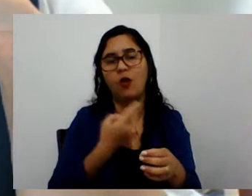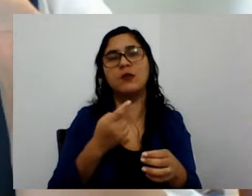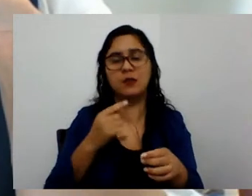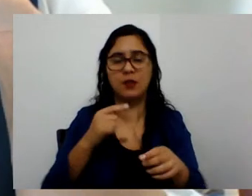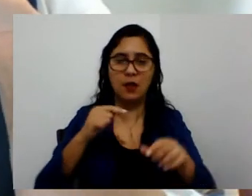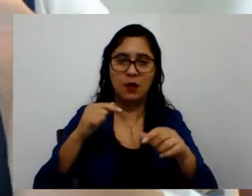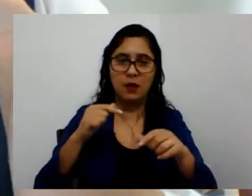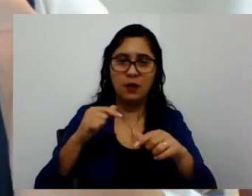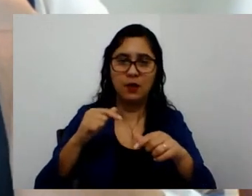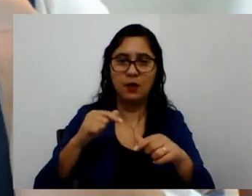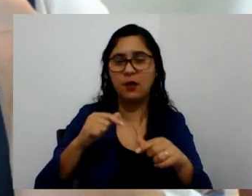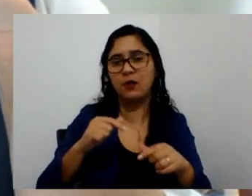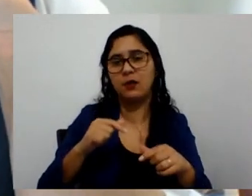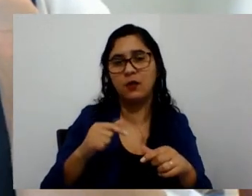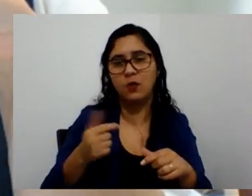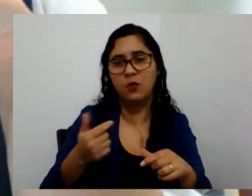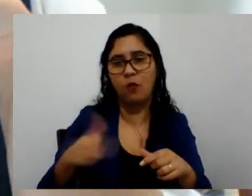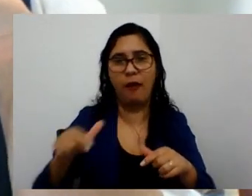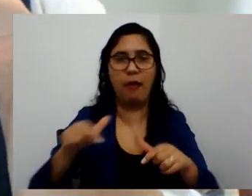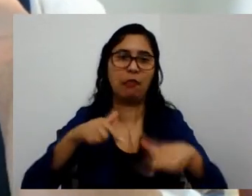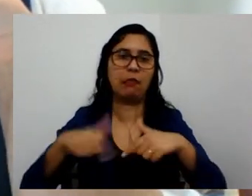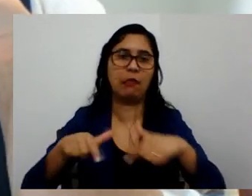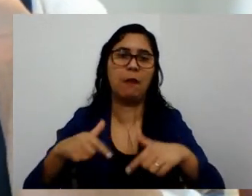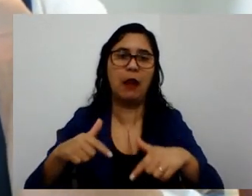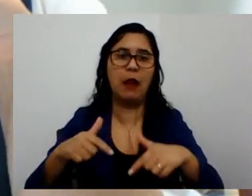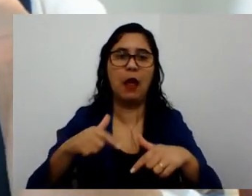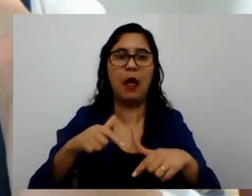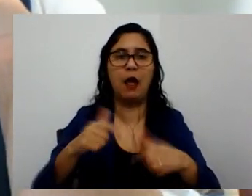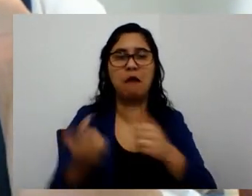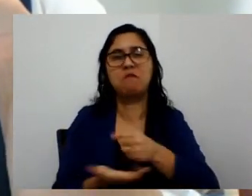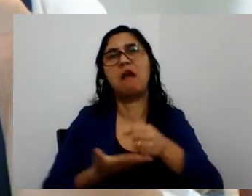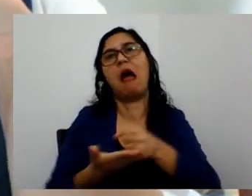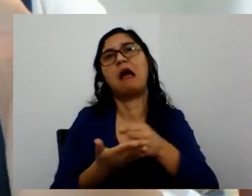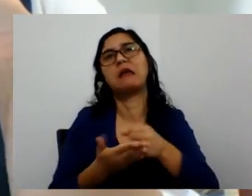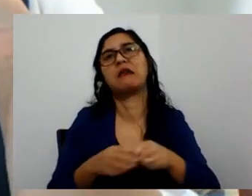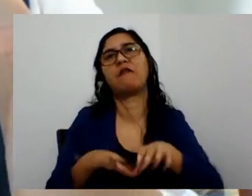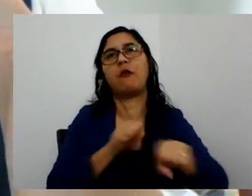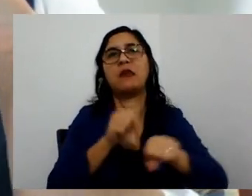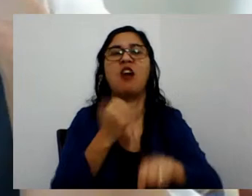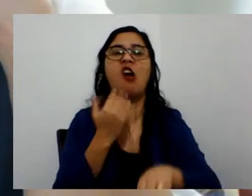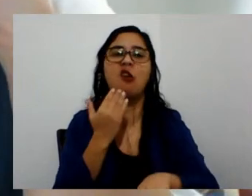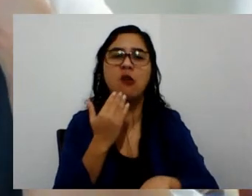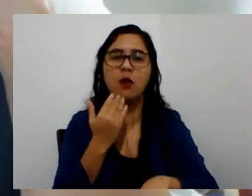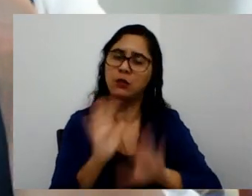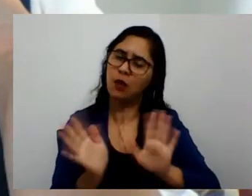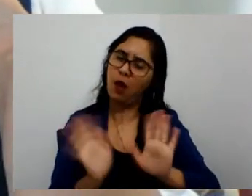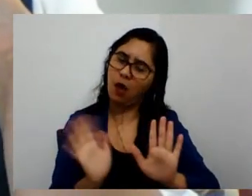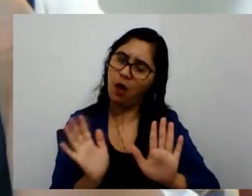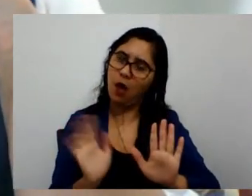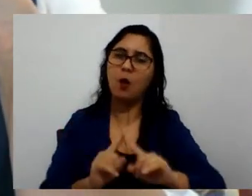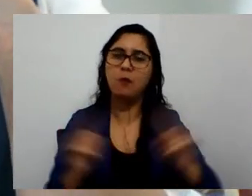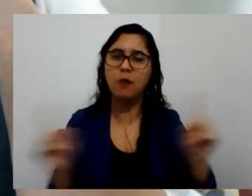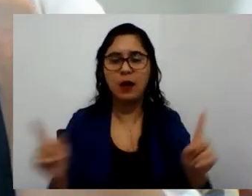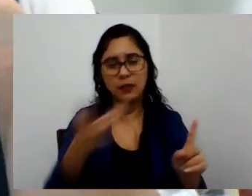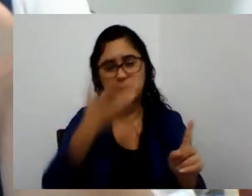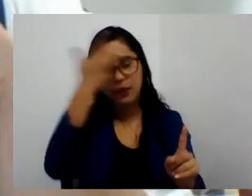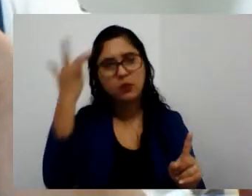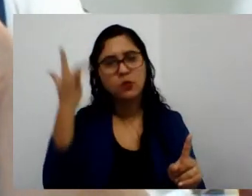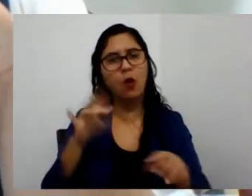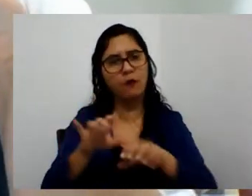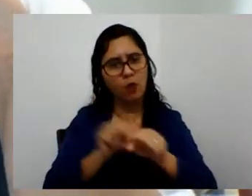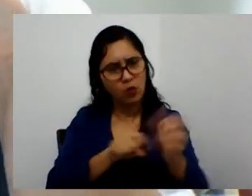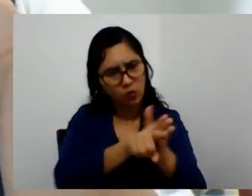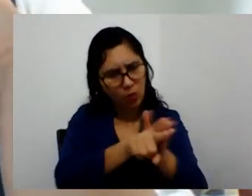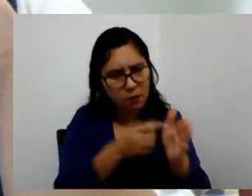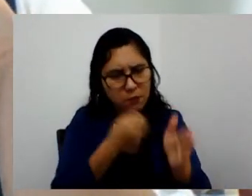uma ética da maldade, má formação, mas no processo em que o bom educador e o bom pesquisador